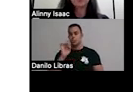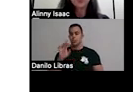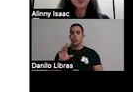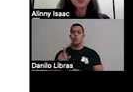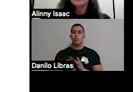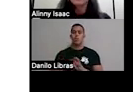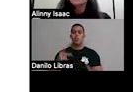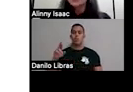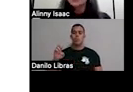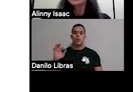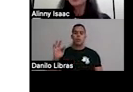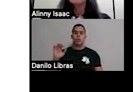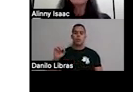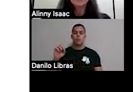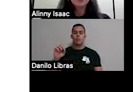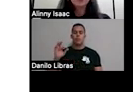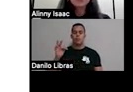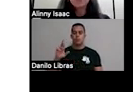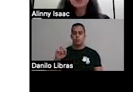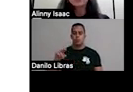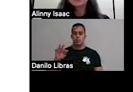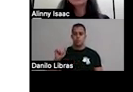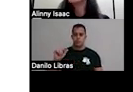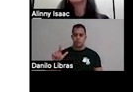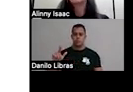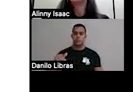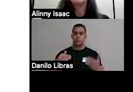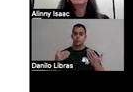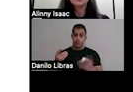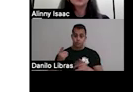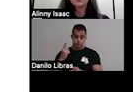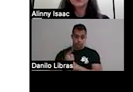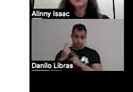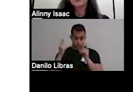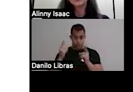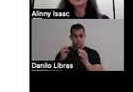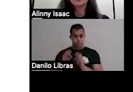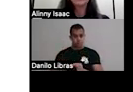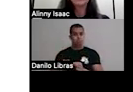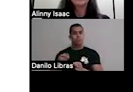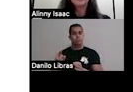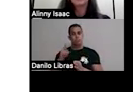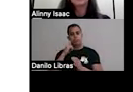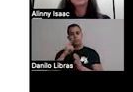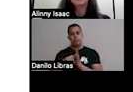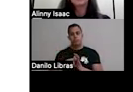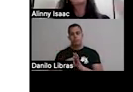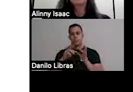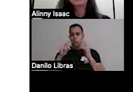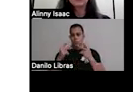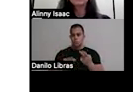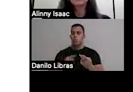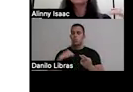pré-frontal. E aí, tendo observado essa alteração nesses tecidos pós-mortem dos humanos, a gente